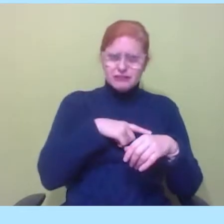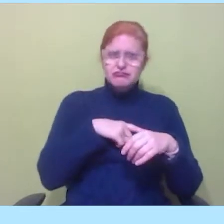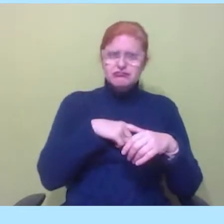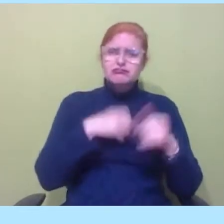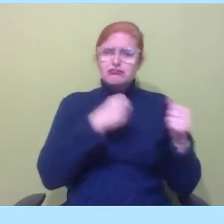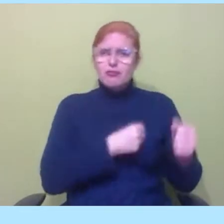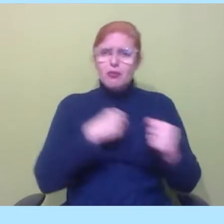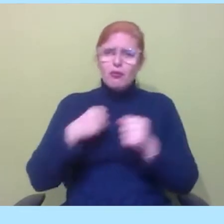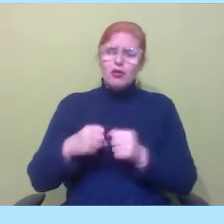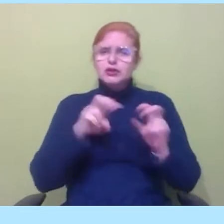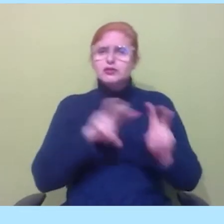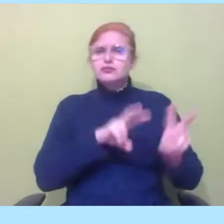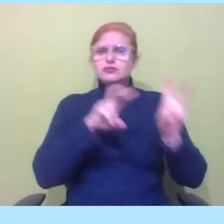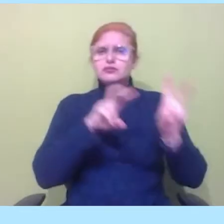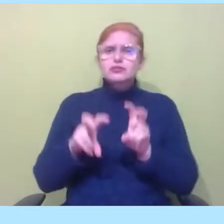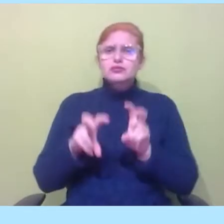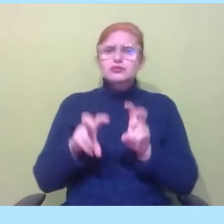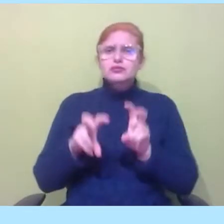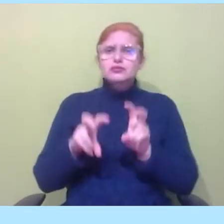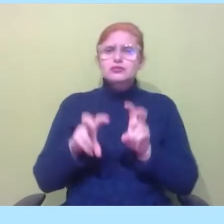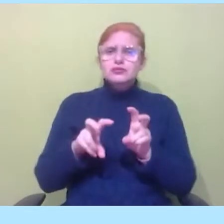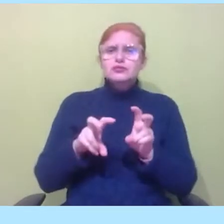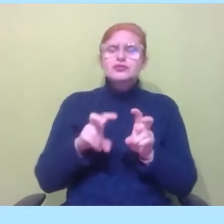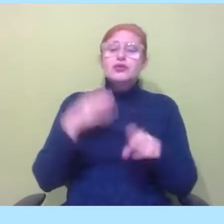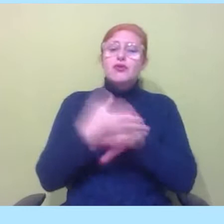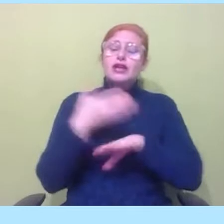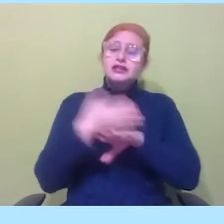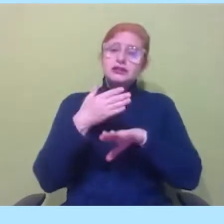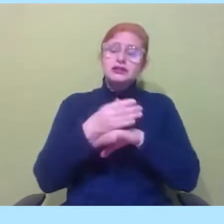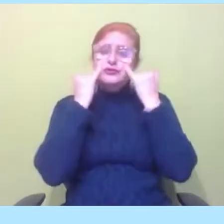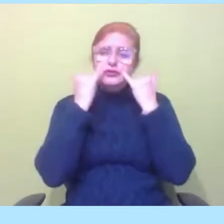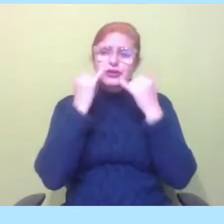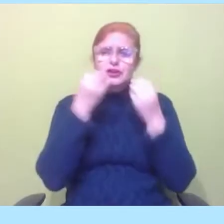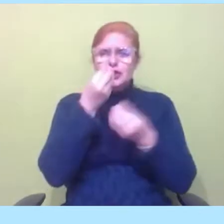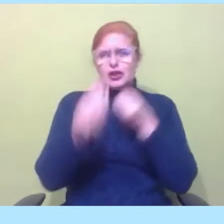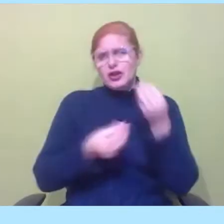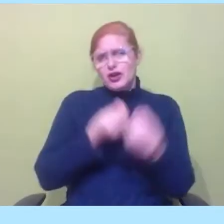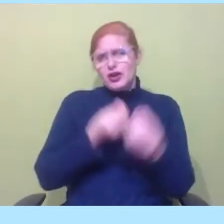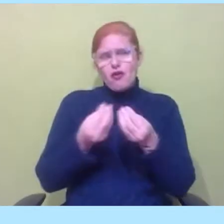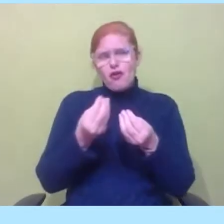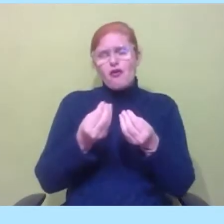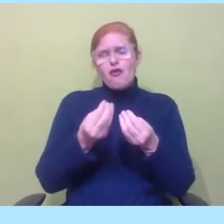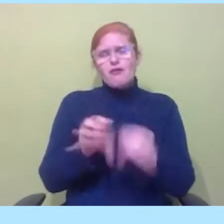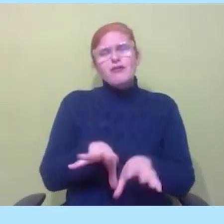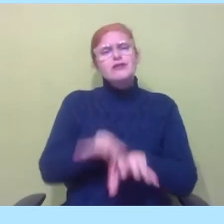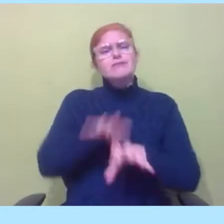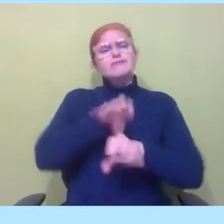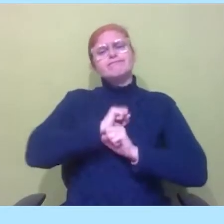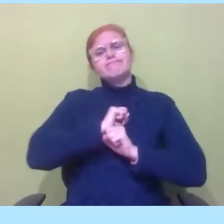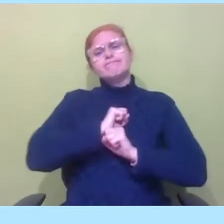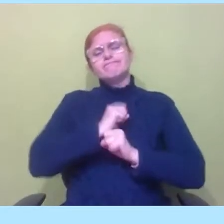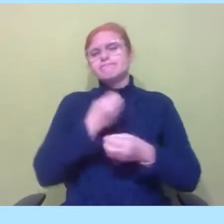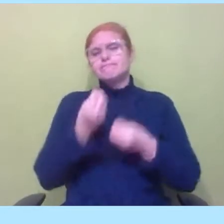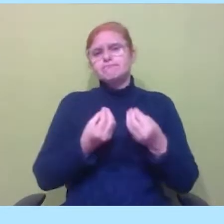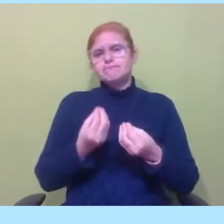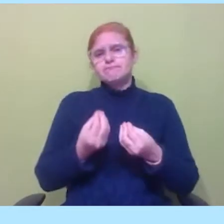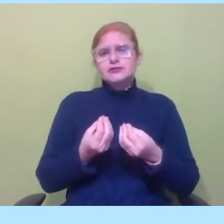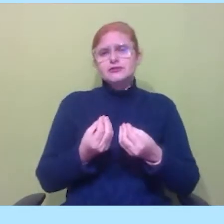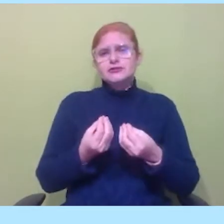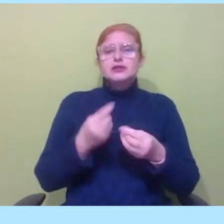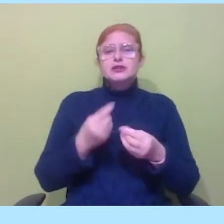sobre o acesso à informação e como elas são consumidas, né? A gente vem aí de um processo